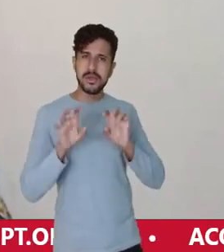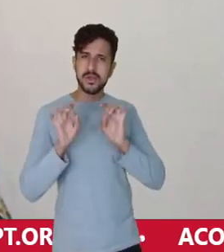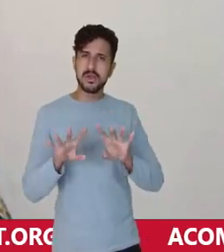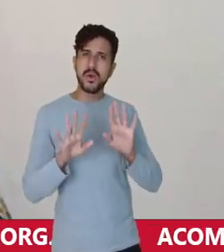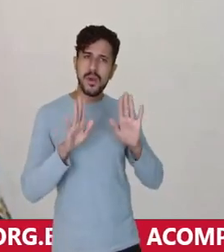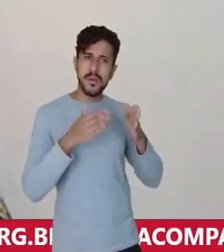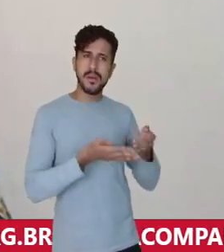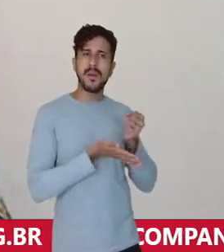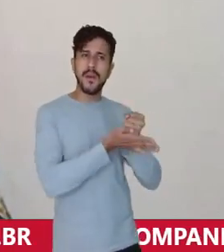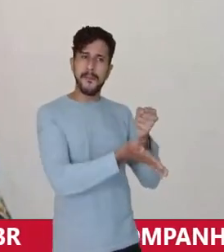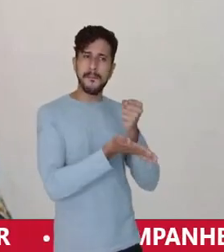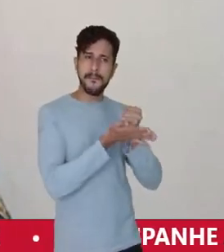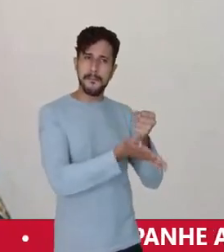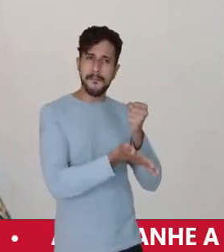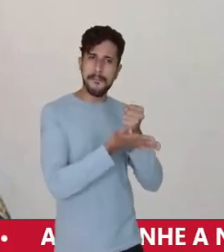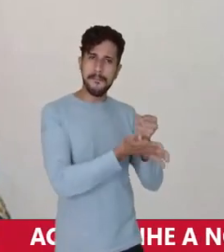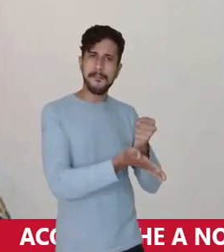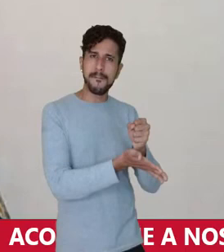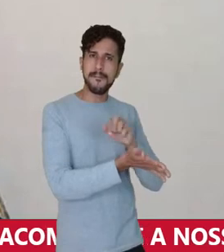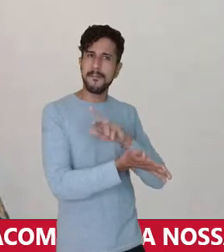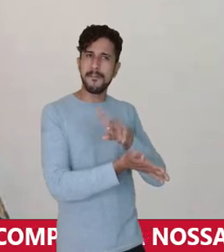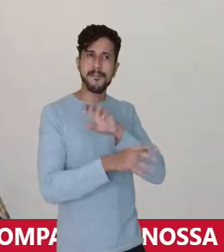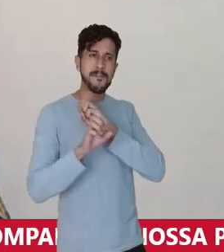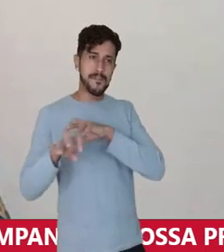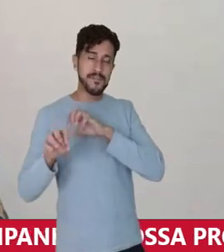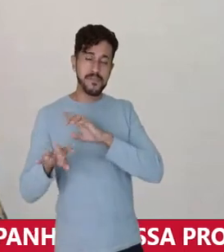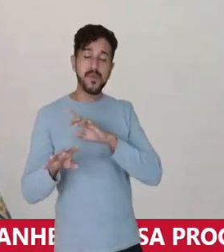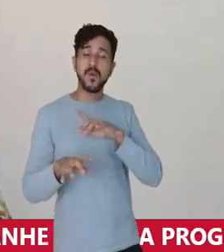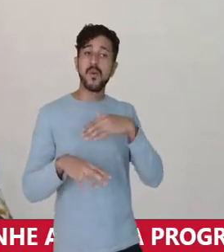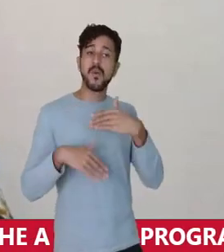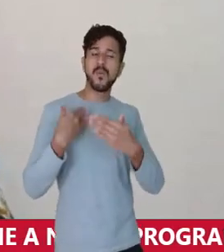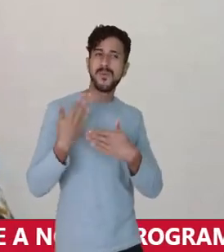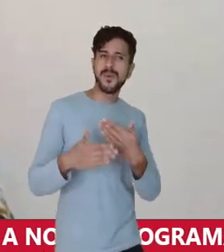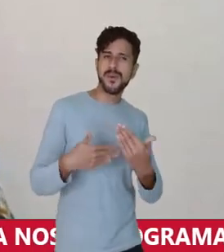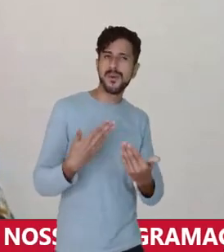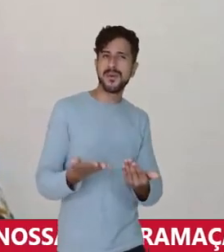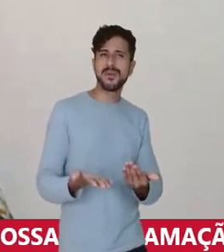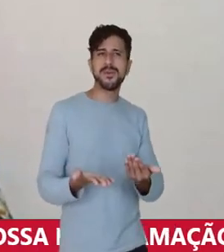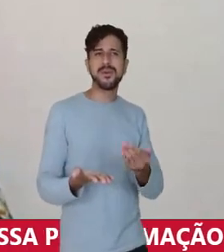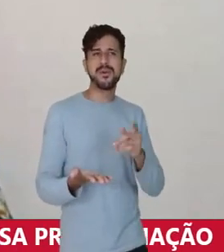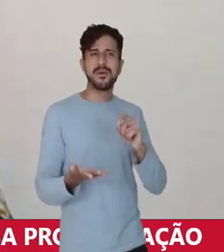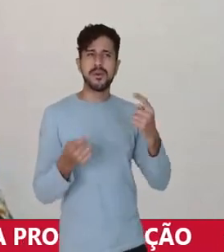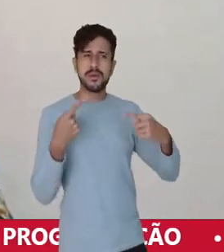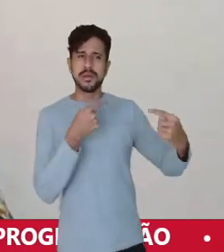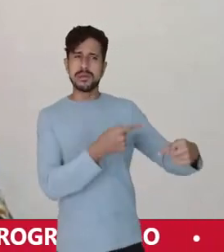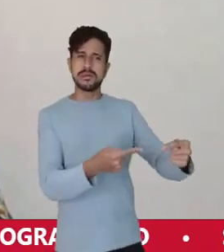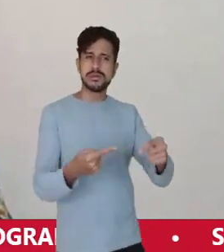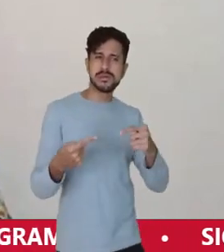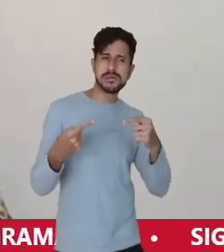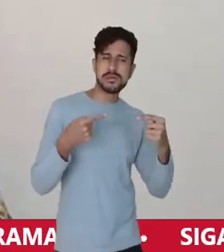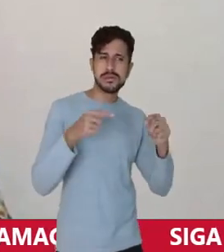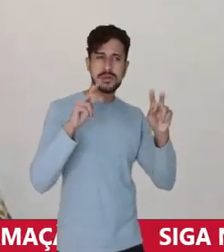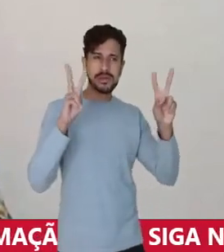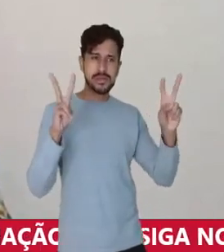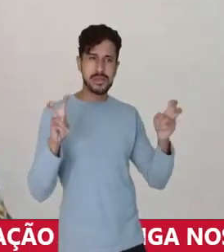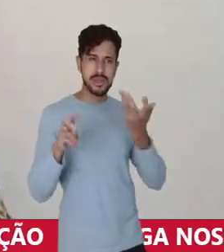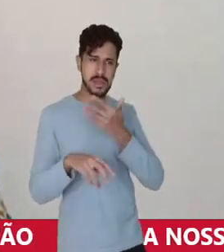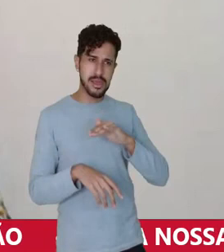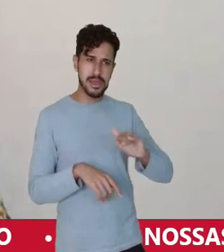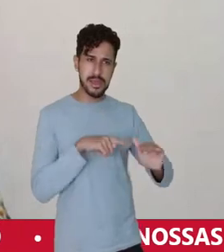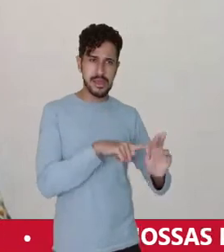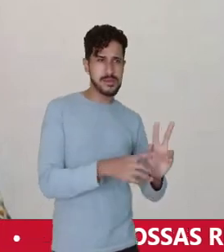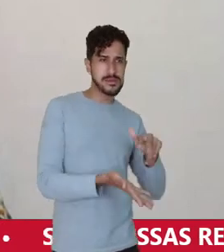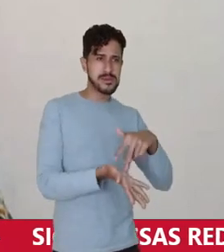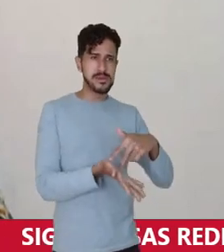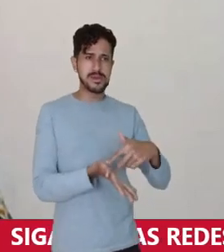perspectiva assistencialista, né, e não educativa. Então, quando o debate acerca da criança como um sujeito